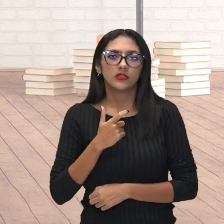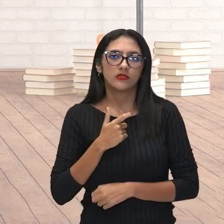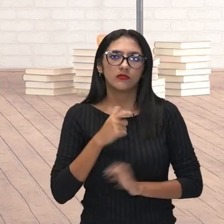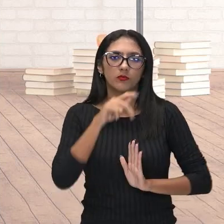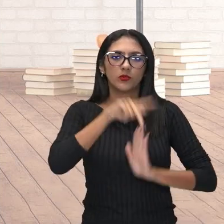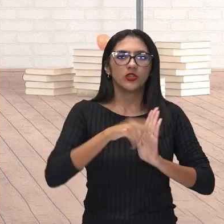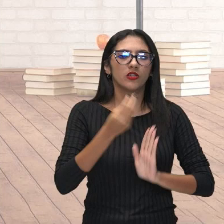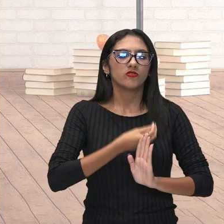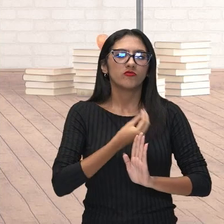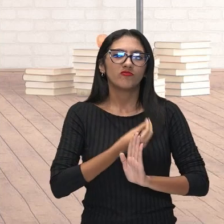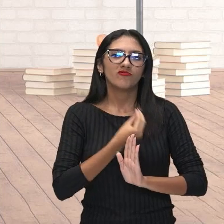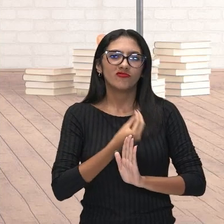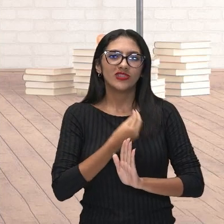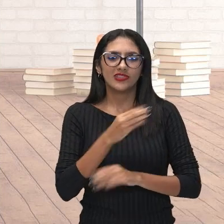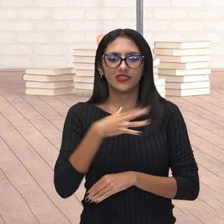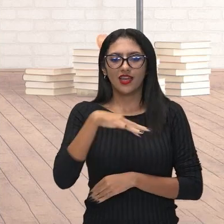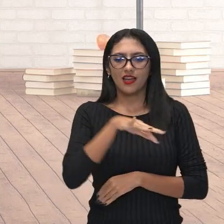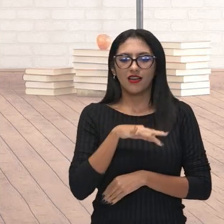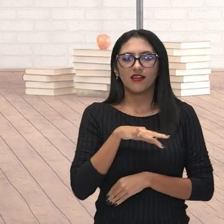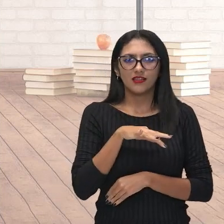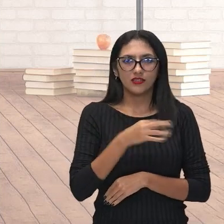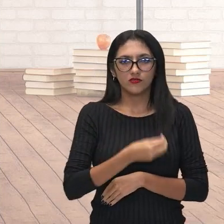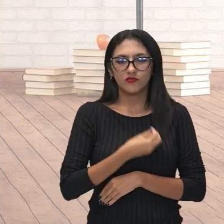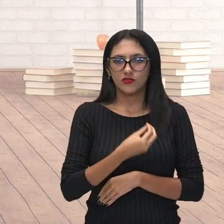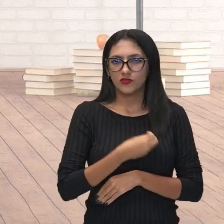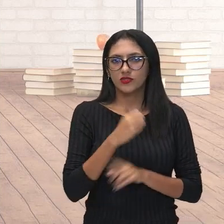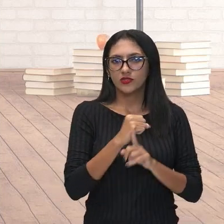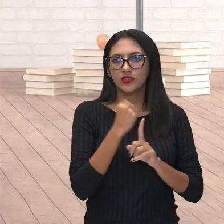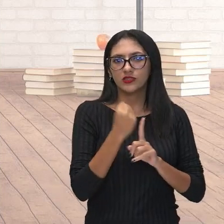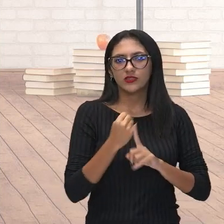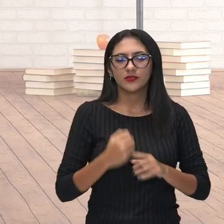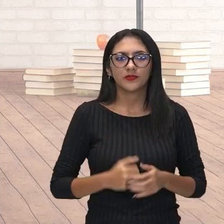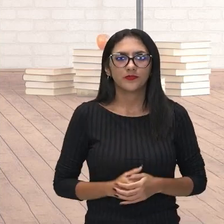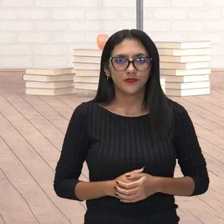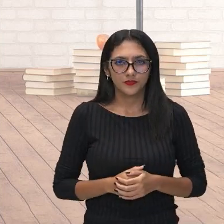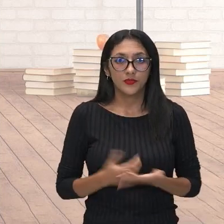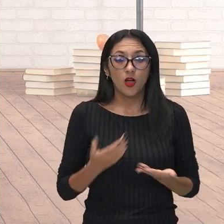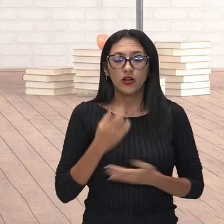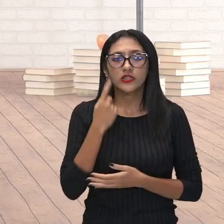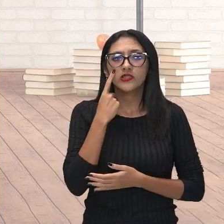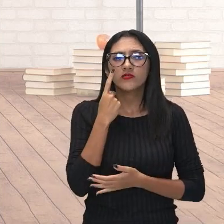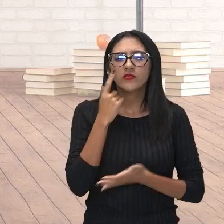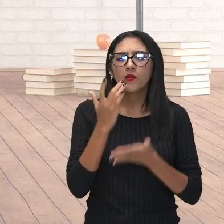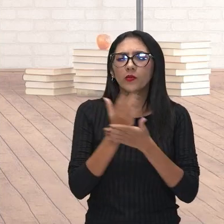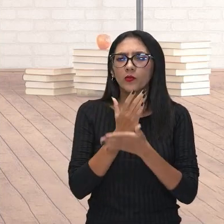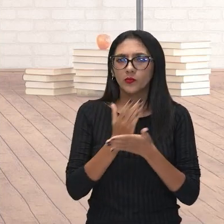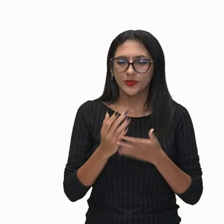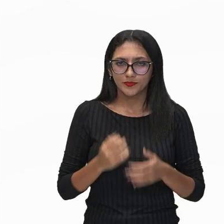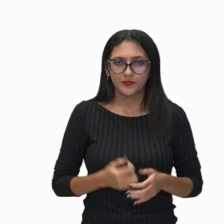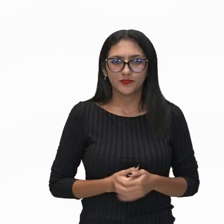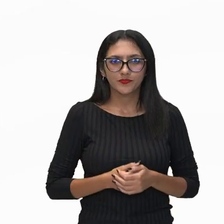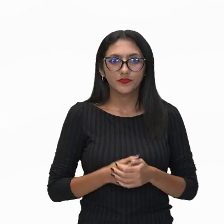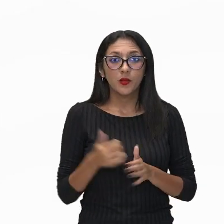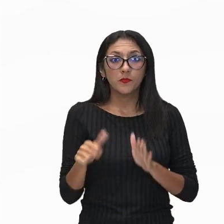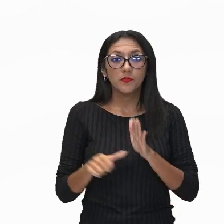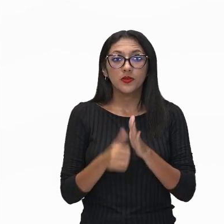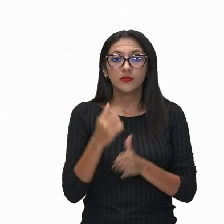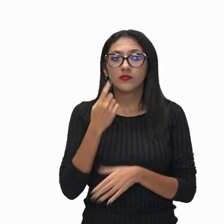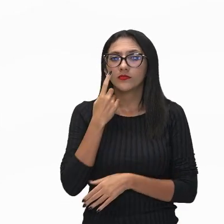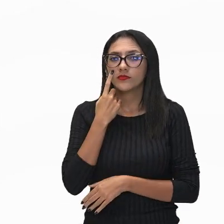dentro da sociedade. E a gente vai conhecer algumas dessas pessoas. A primeira que nós vamos falar é a